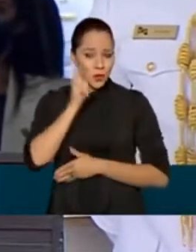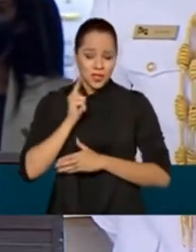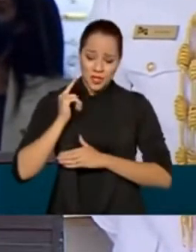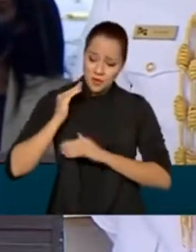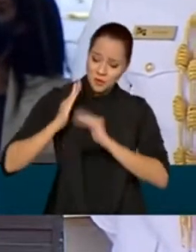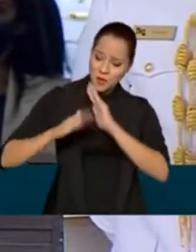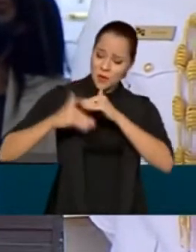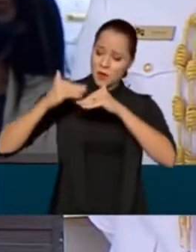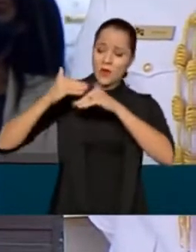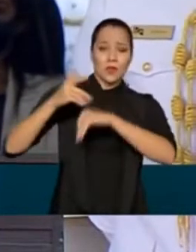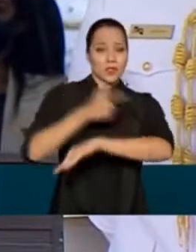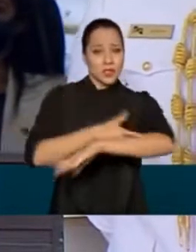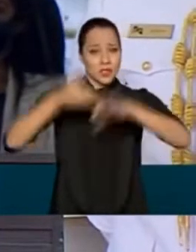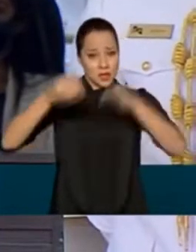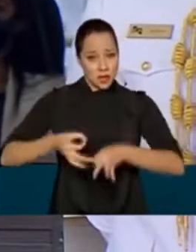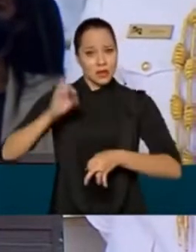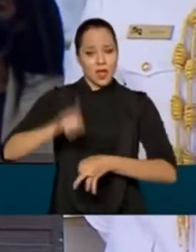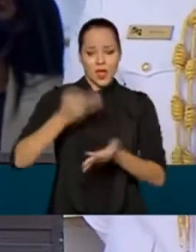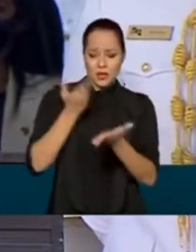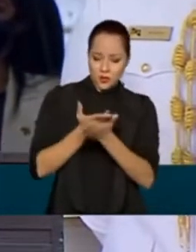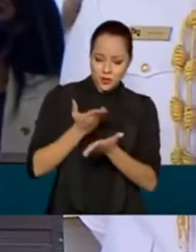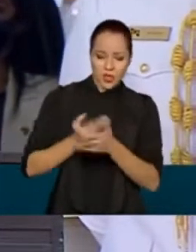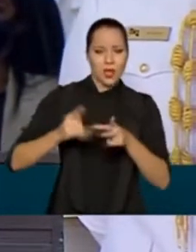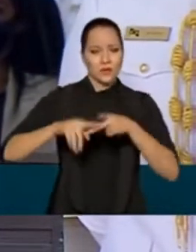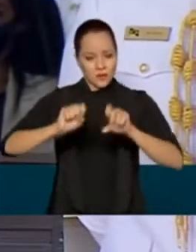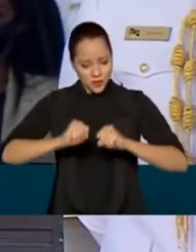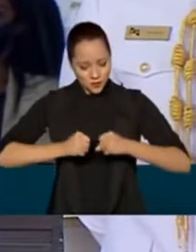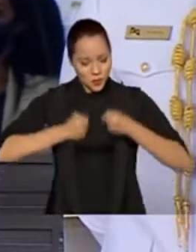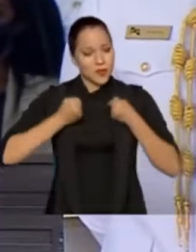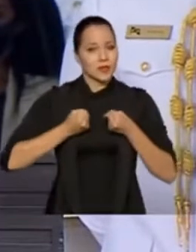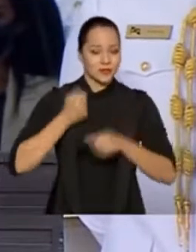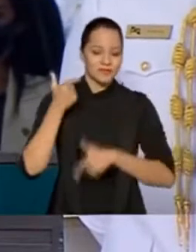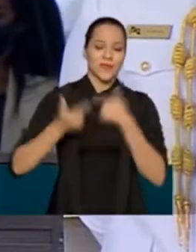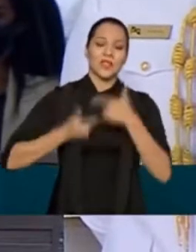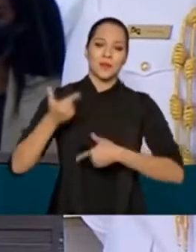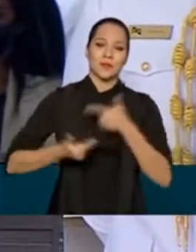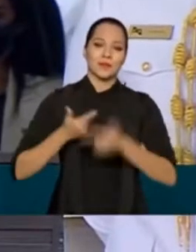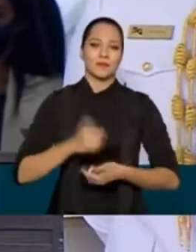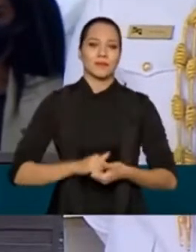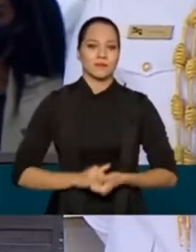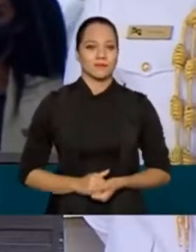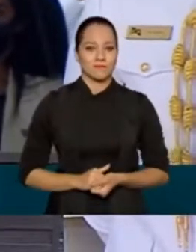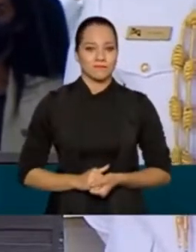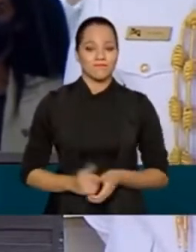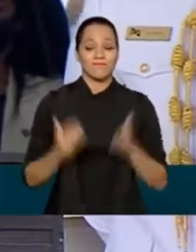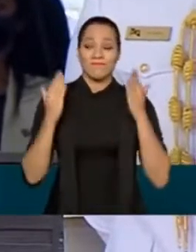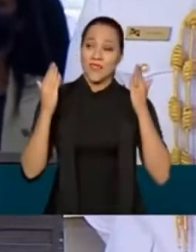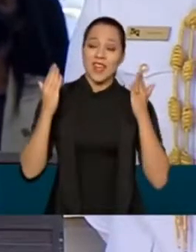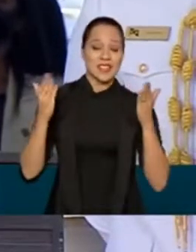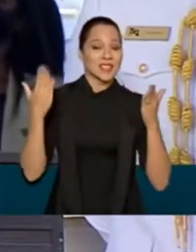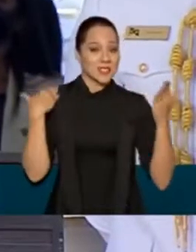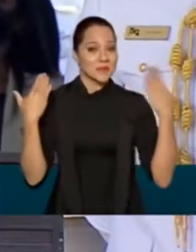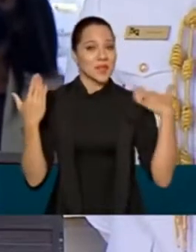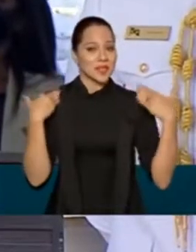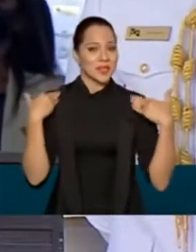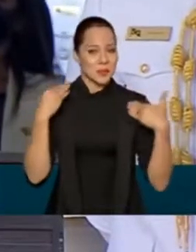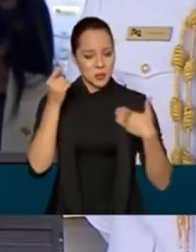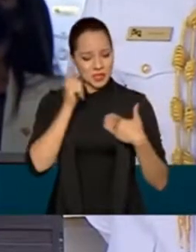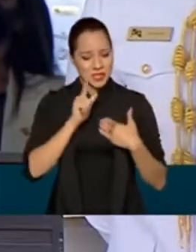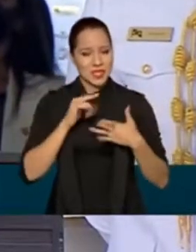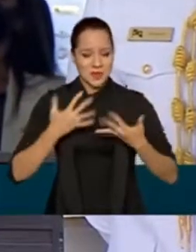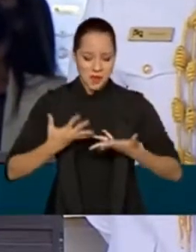honestamente é estudando, se esforçando e trabalhando. Graças à Marinha,